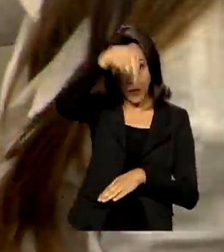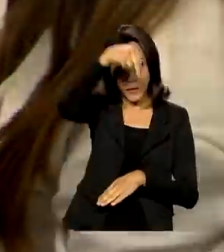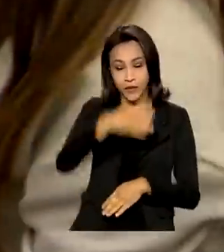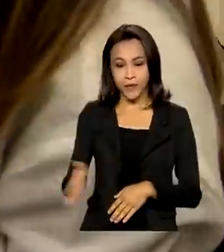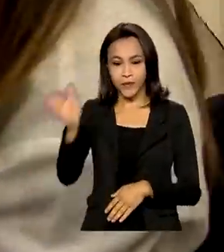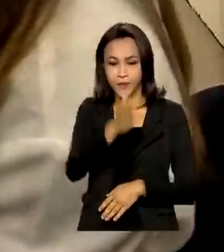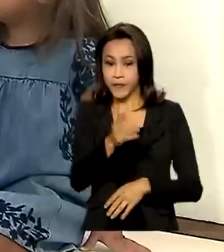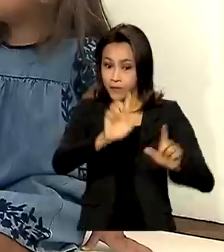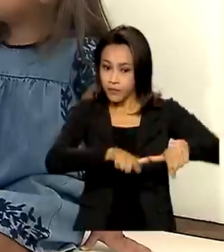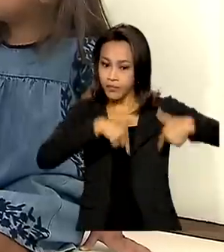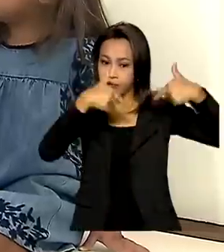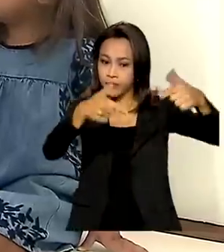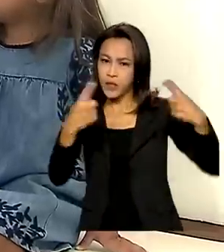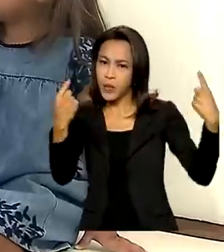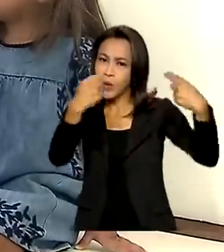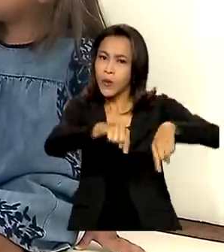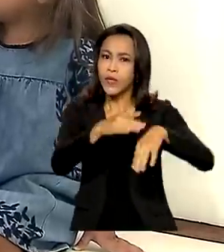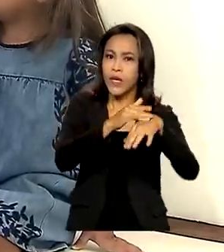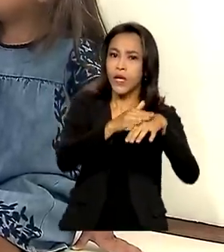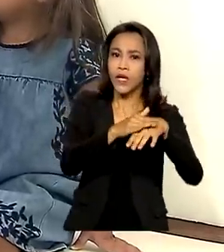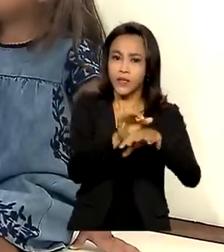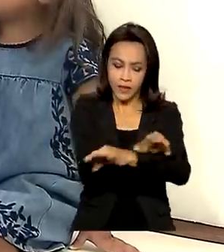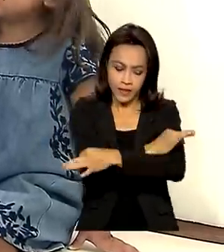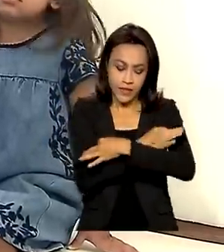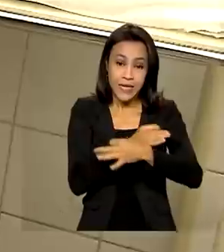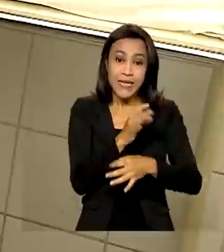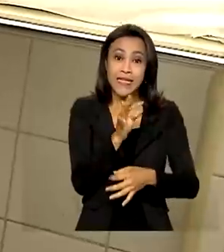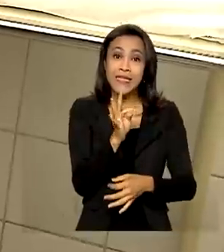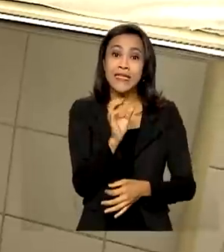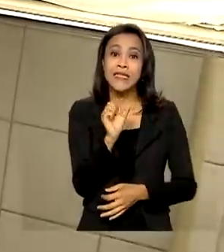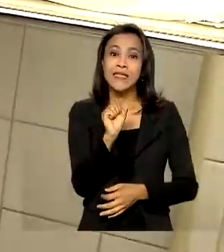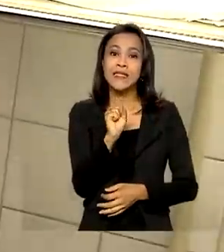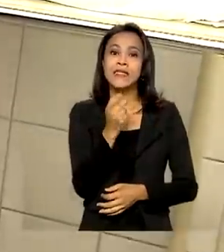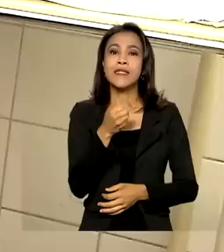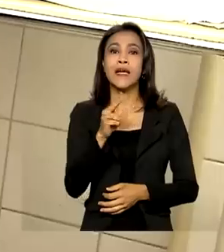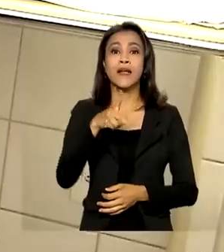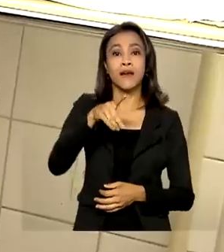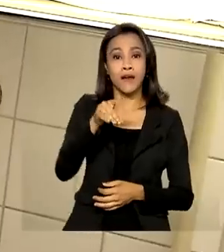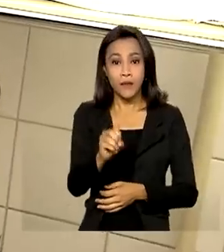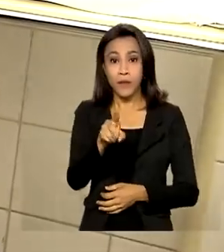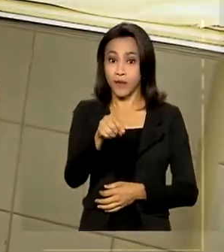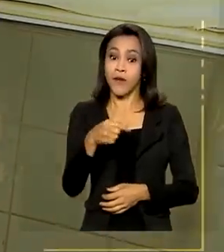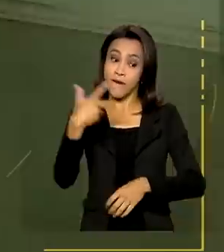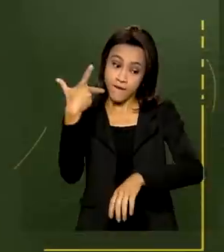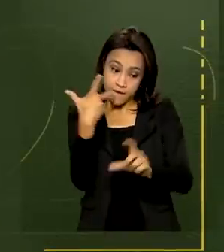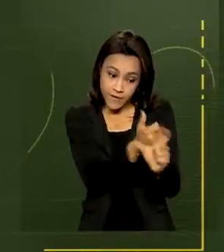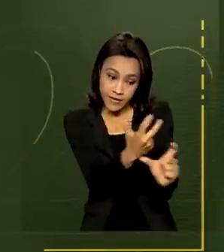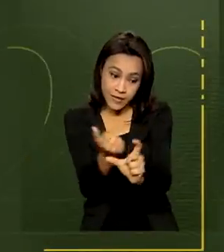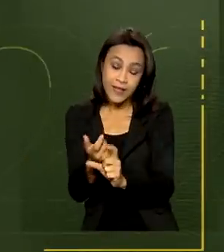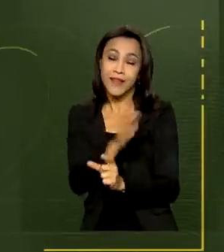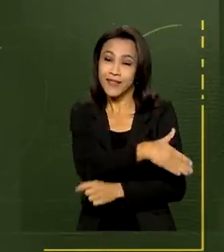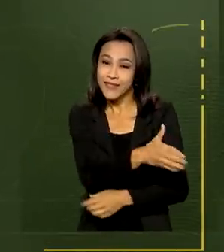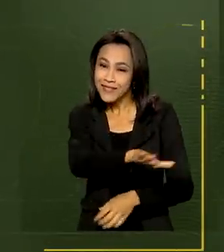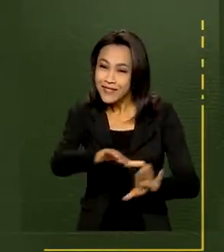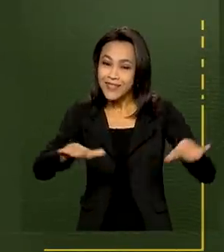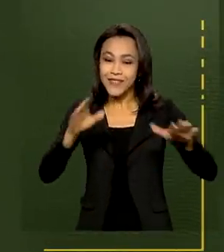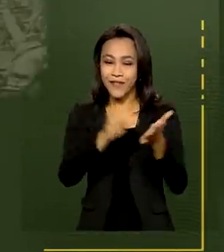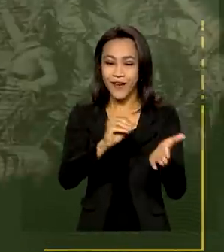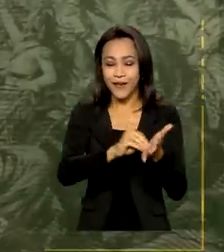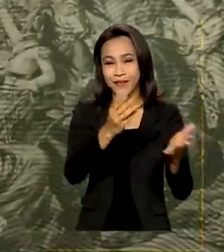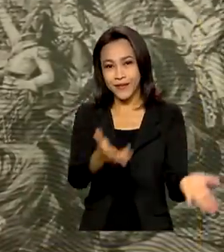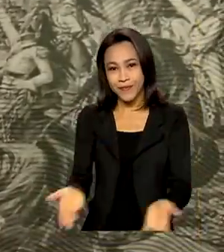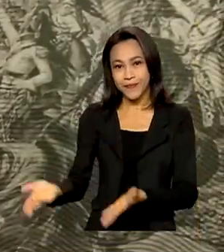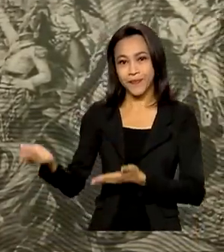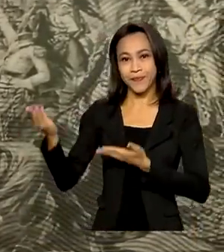sarampo governo federal reforça a orientação para vacinar as crianças contra a doença e faltam 21 dias